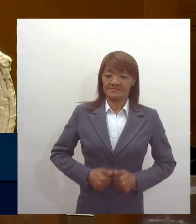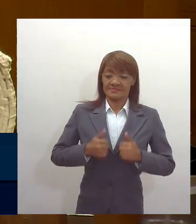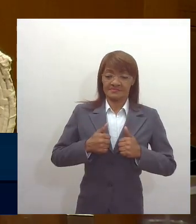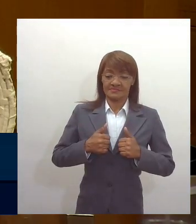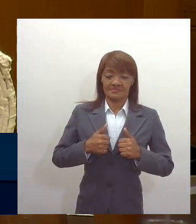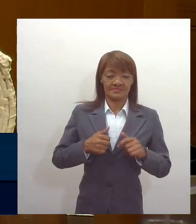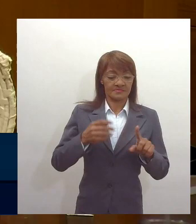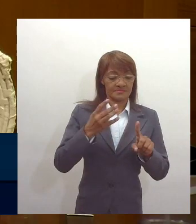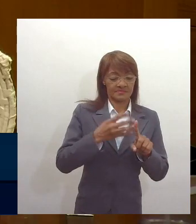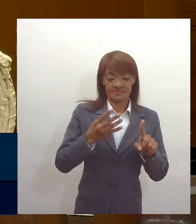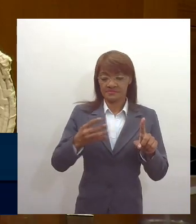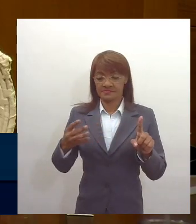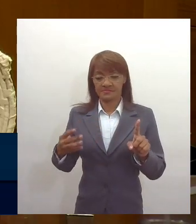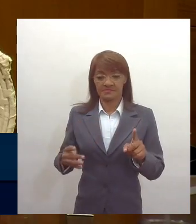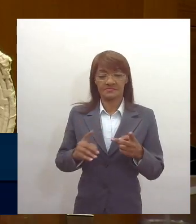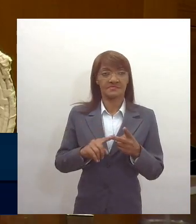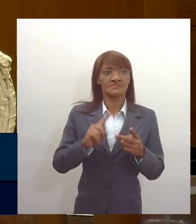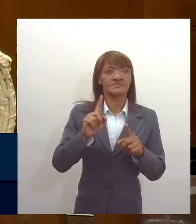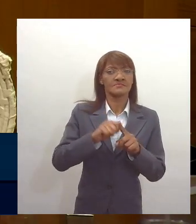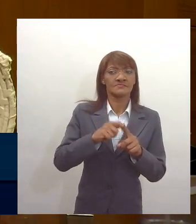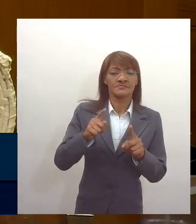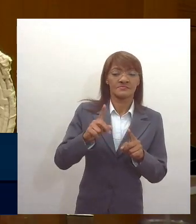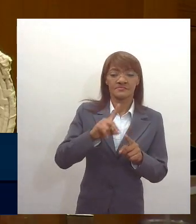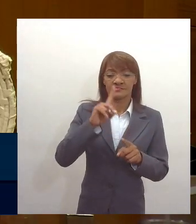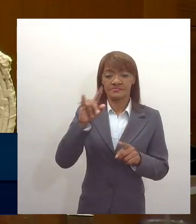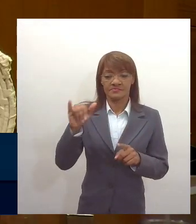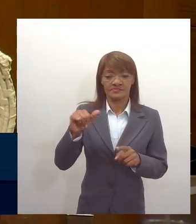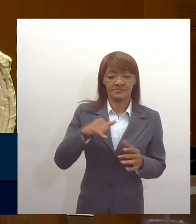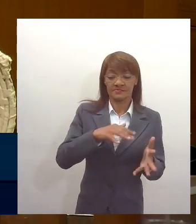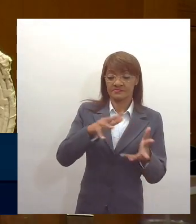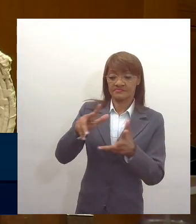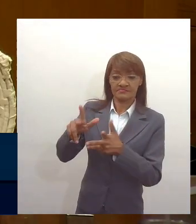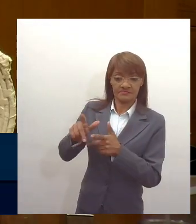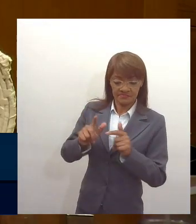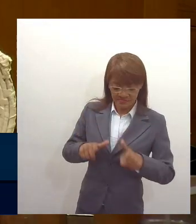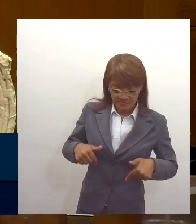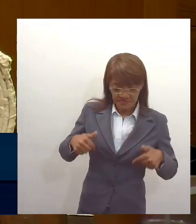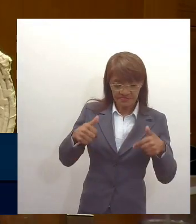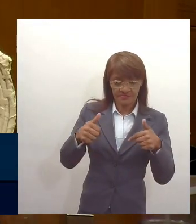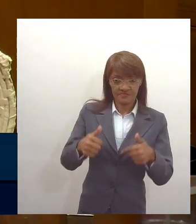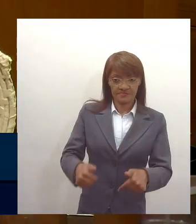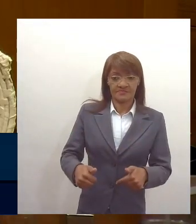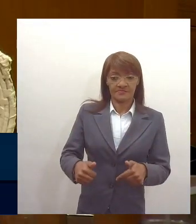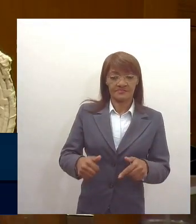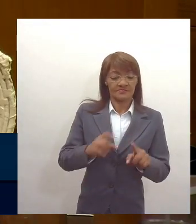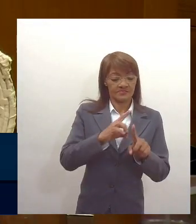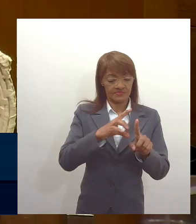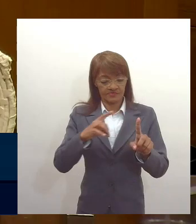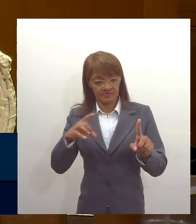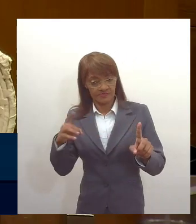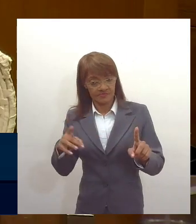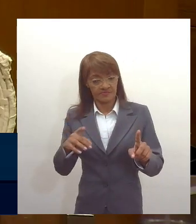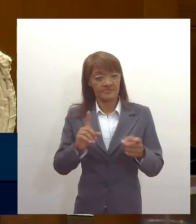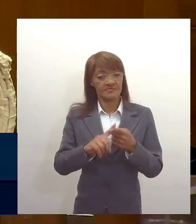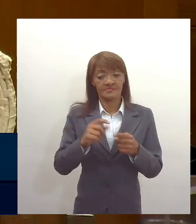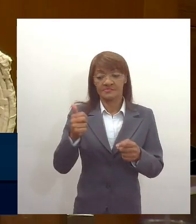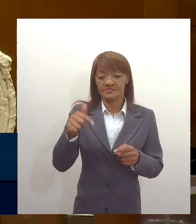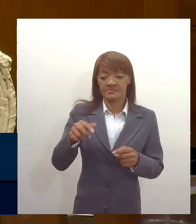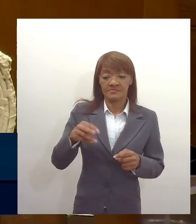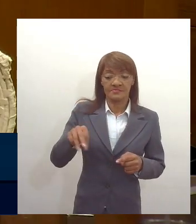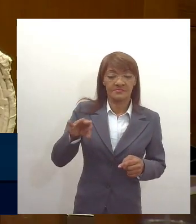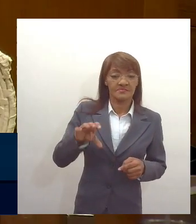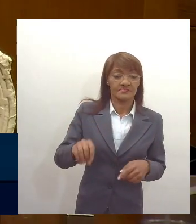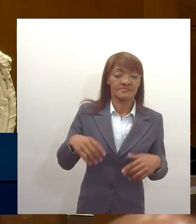Mundial, né, de Luta, né, contra a LGBTfobia, que é 17 de maio, e em junho tem o Dia de Orgulho, que